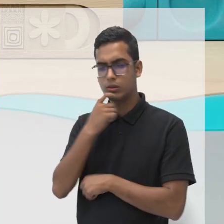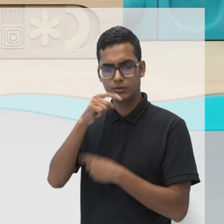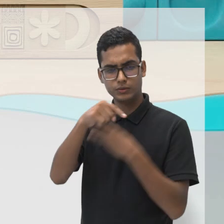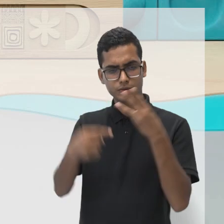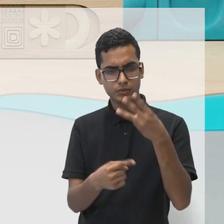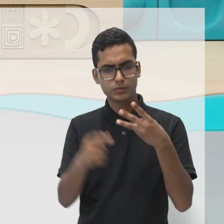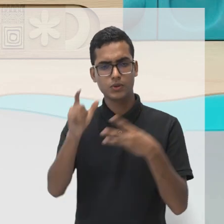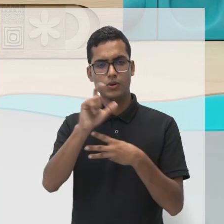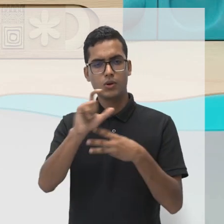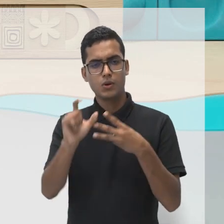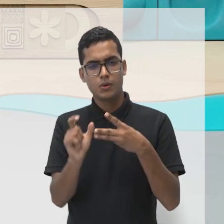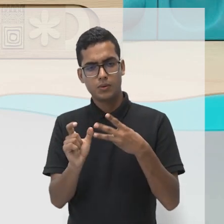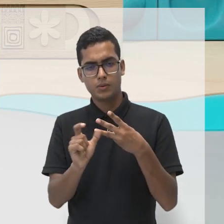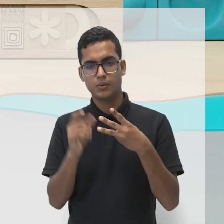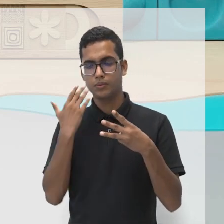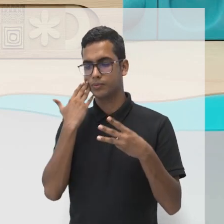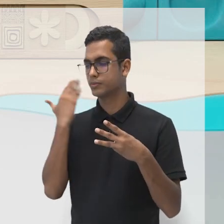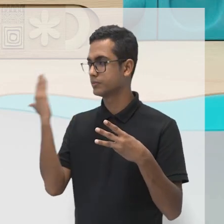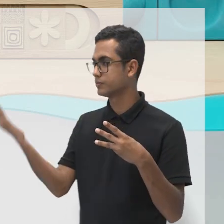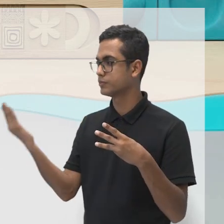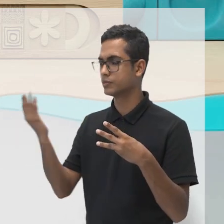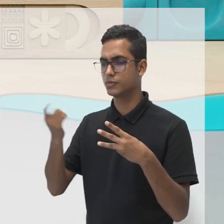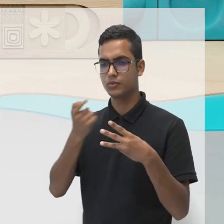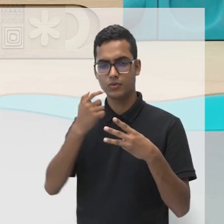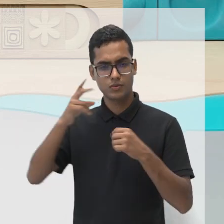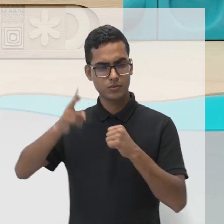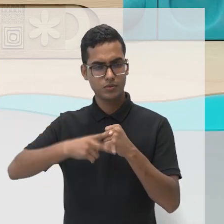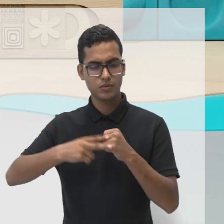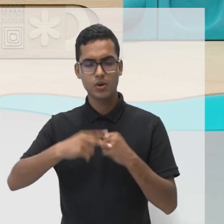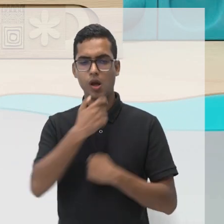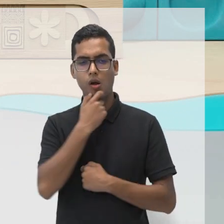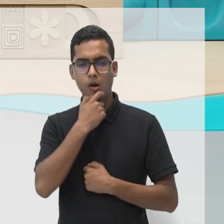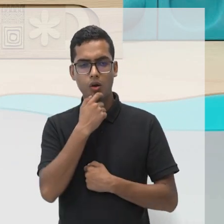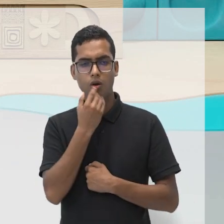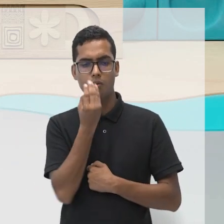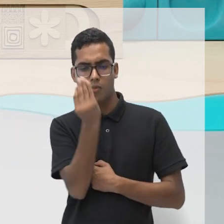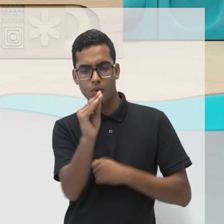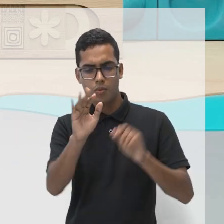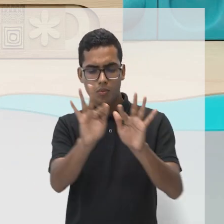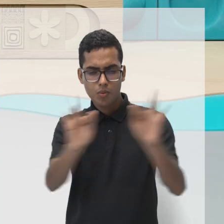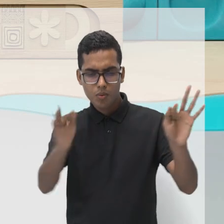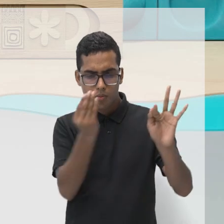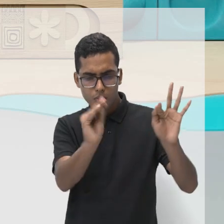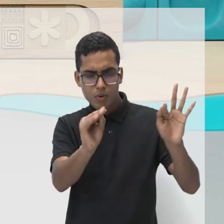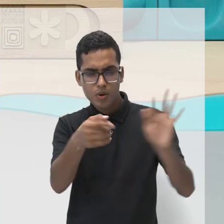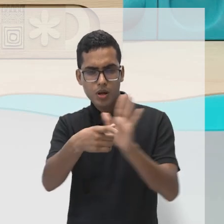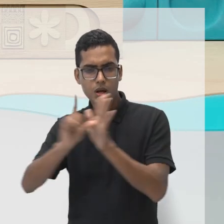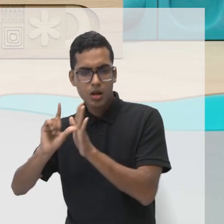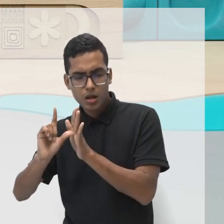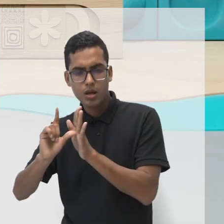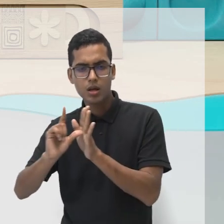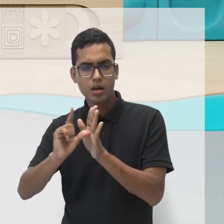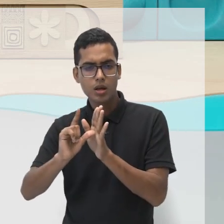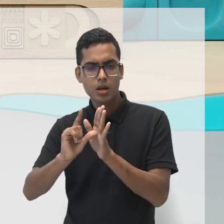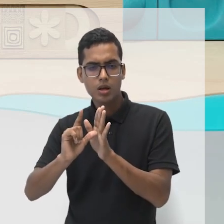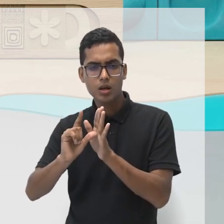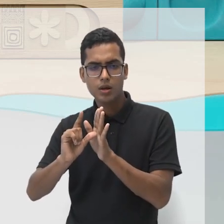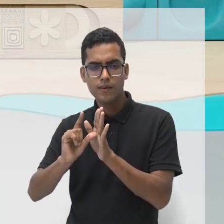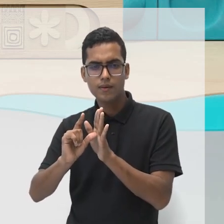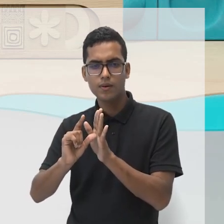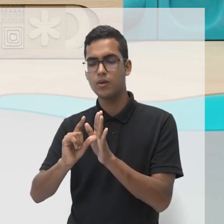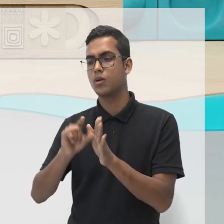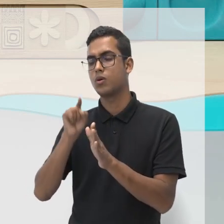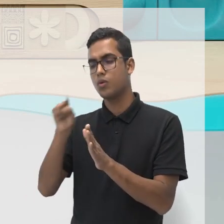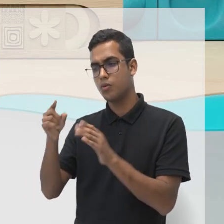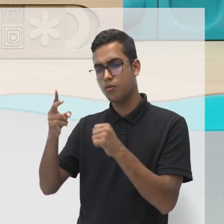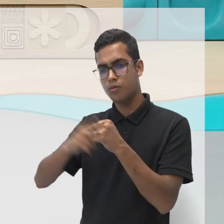inglesa, um desses 3 verbos, que é like, love e prefer, está antes, o verbo da sequência ele não vai indicar gerúndio, ou seja, não